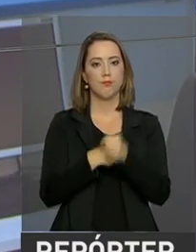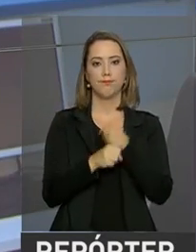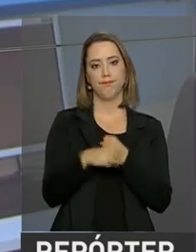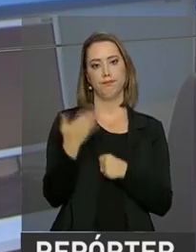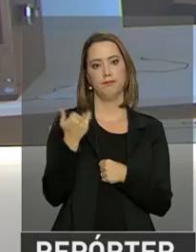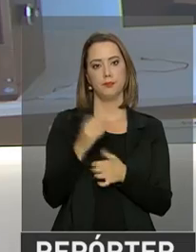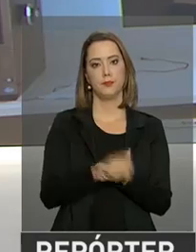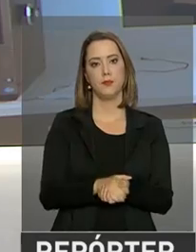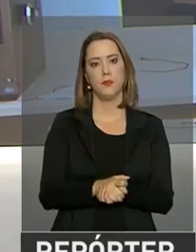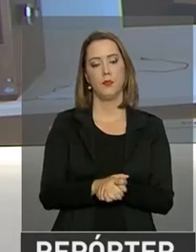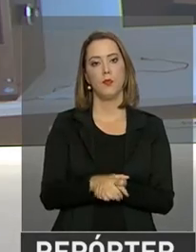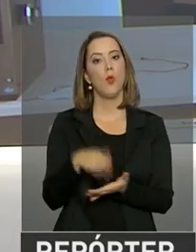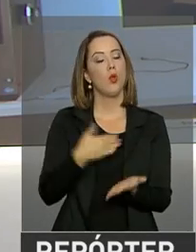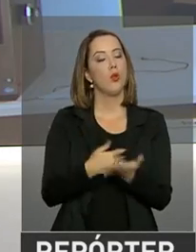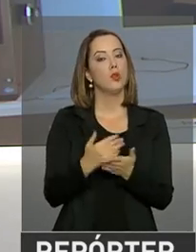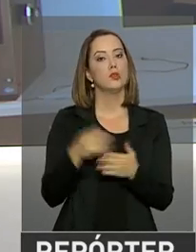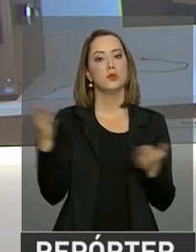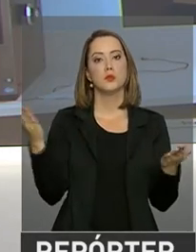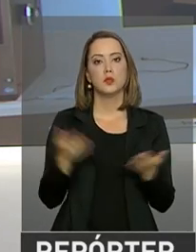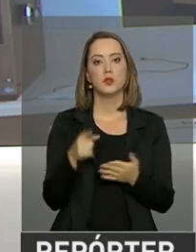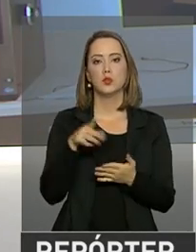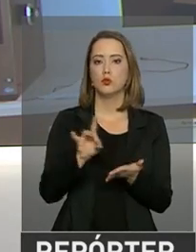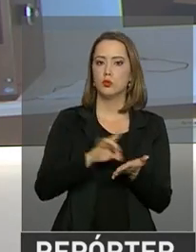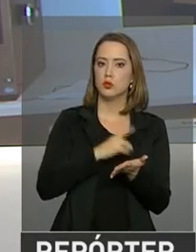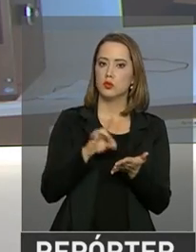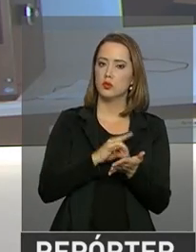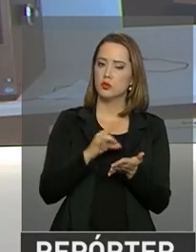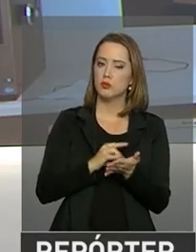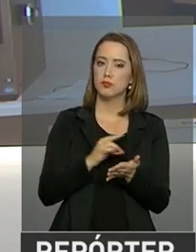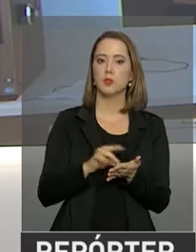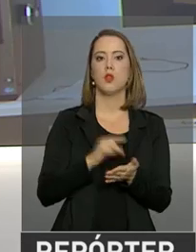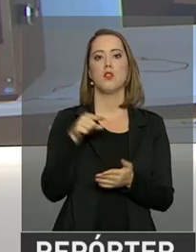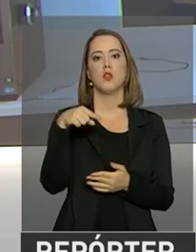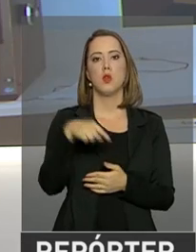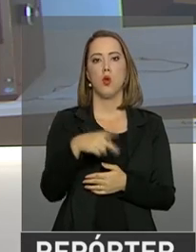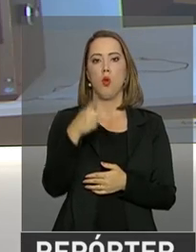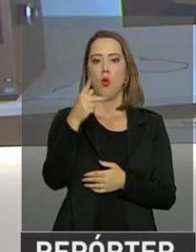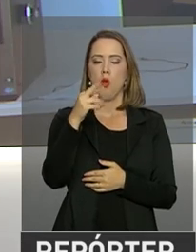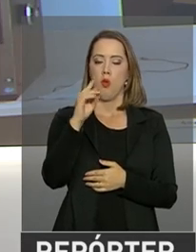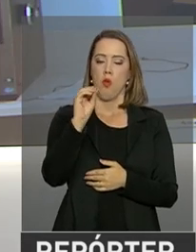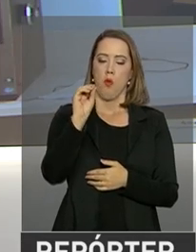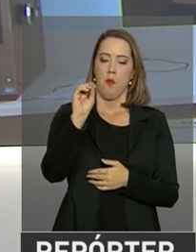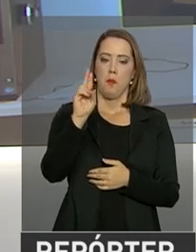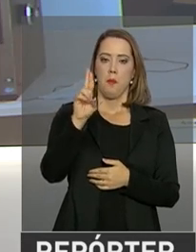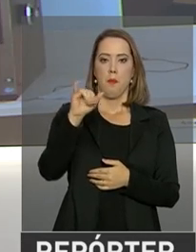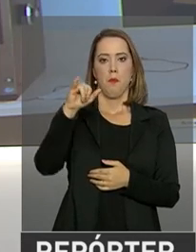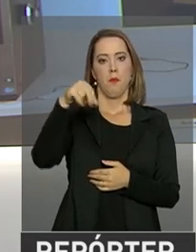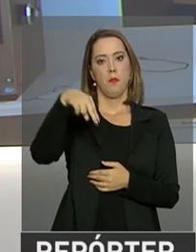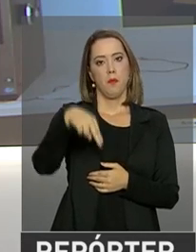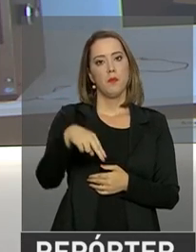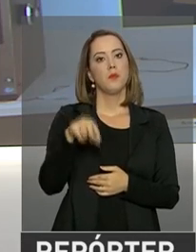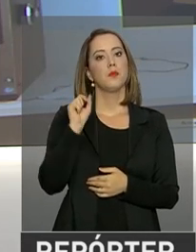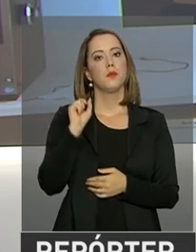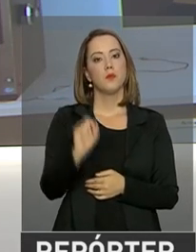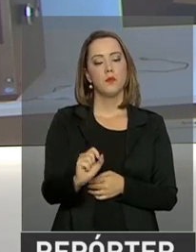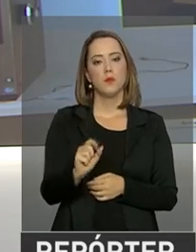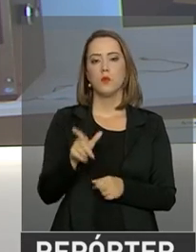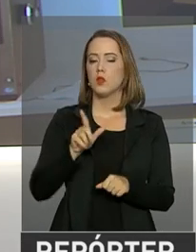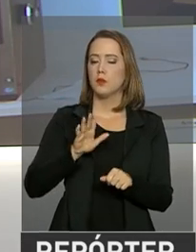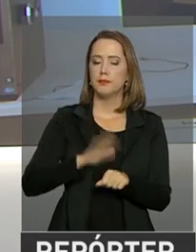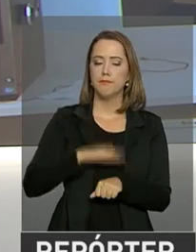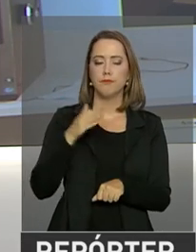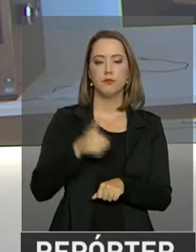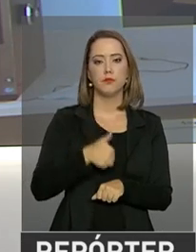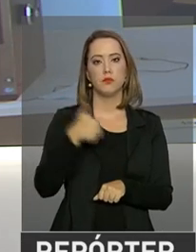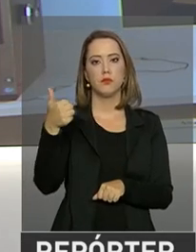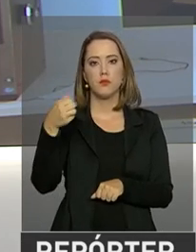dias e começam hoje as inscrições para a segunda edição deste ano do programa Universidade para Todos o ProUni são